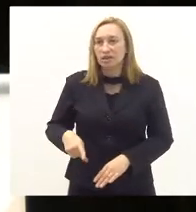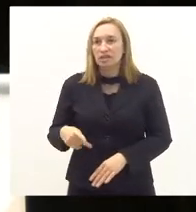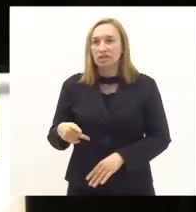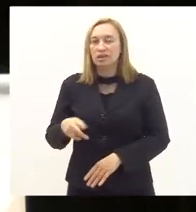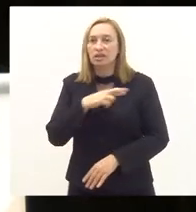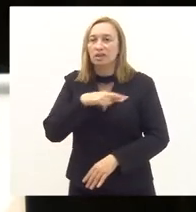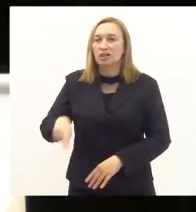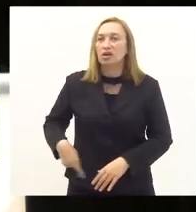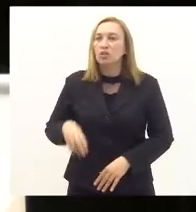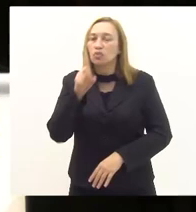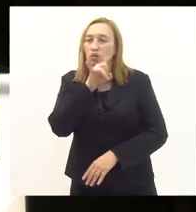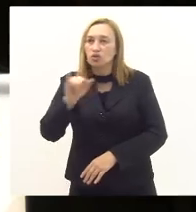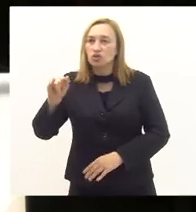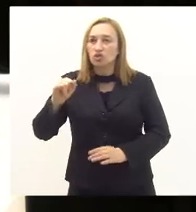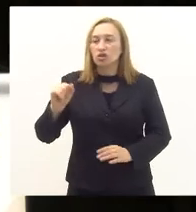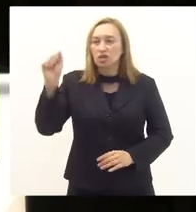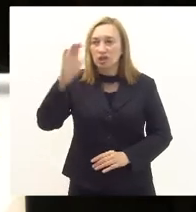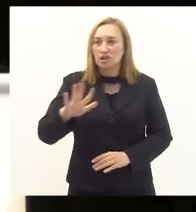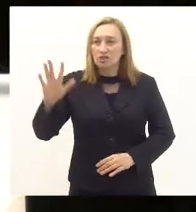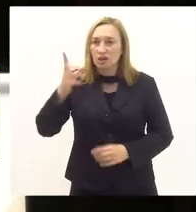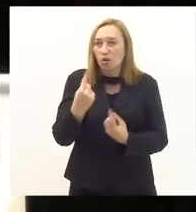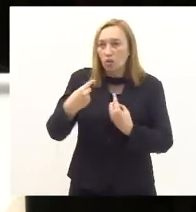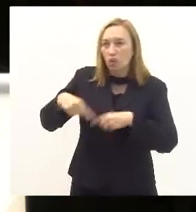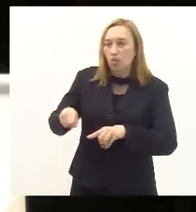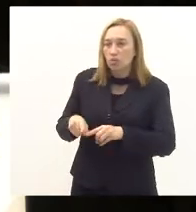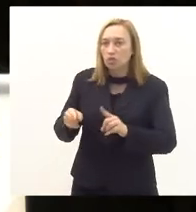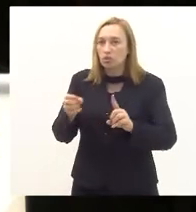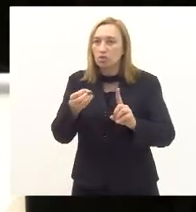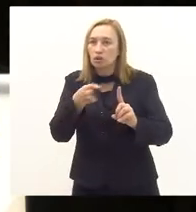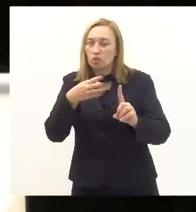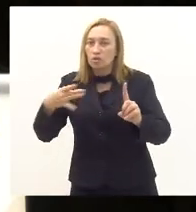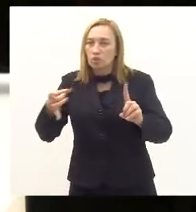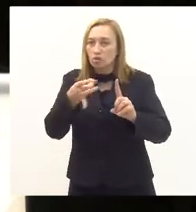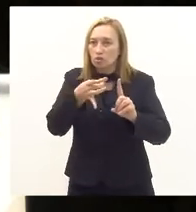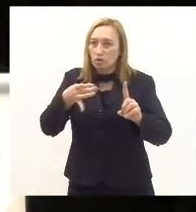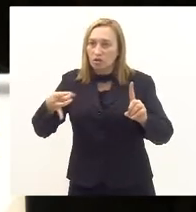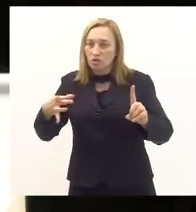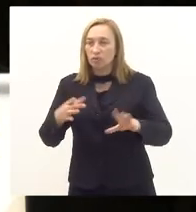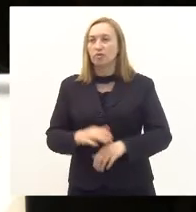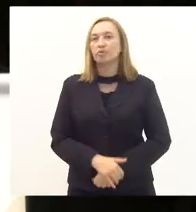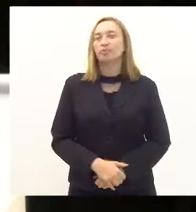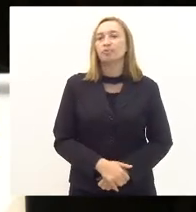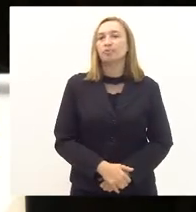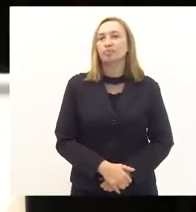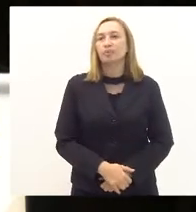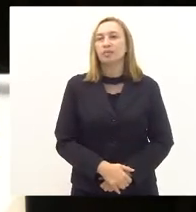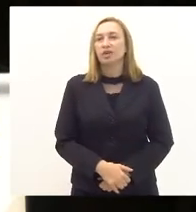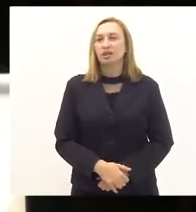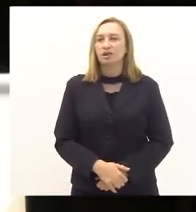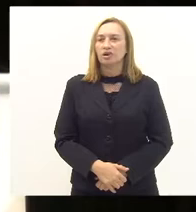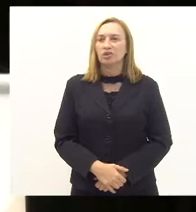Dia Nacional de Combate à Homofobia, oficialmente instituído.